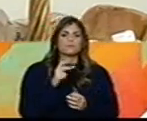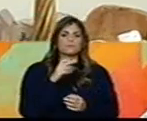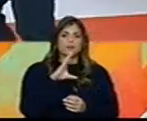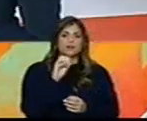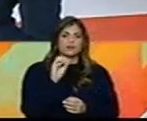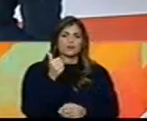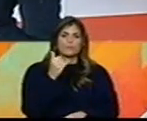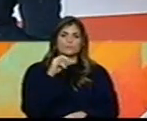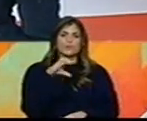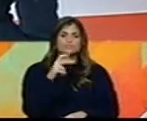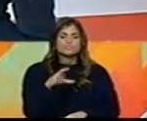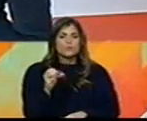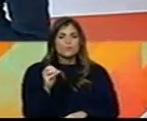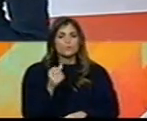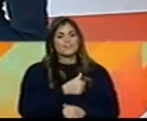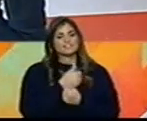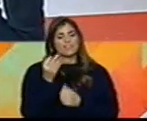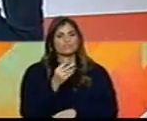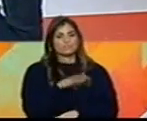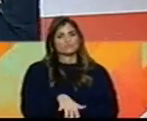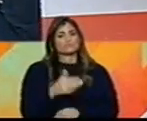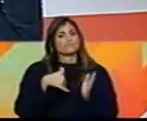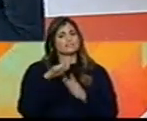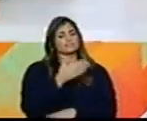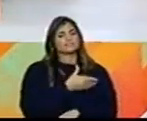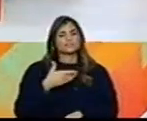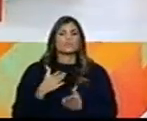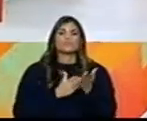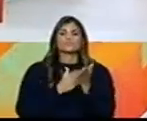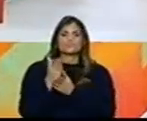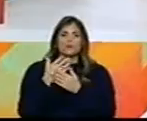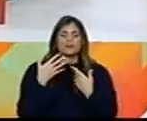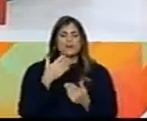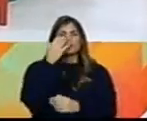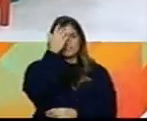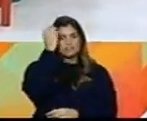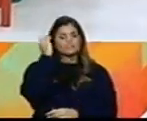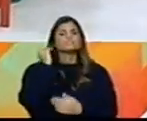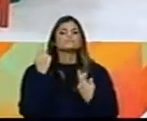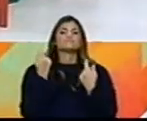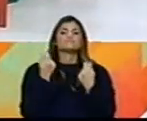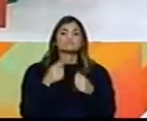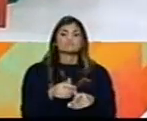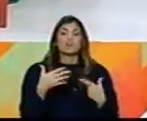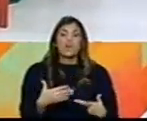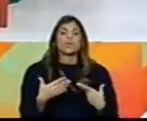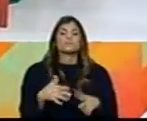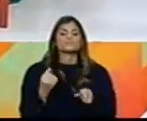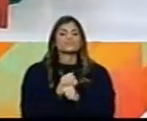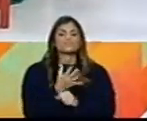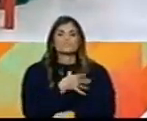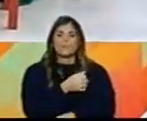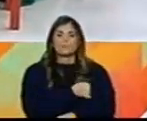na, sim, cidade do Porto. É, portanto, o mais antigo. Continua, neste momento, não tem as portas fechadas, mas tem o seu serviço de